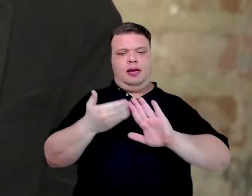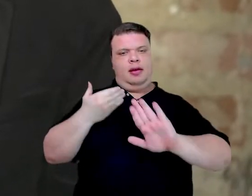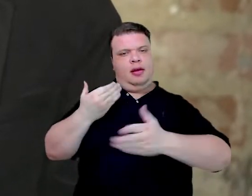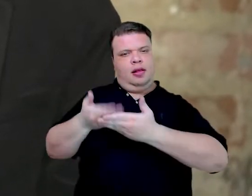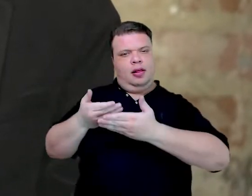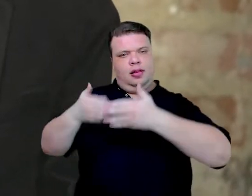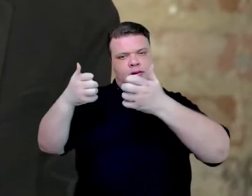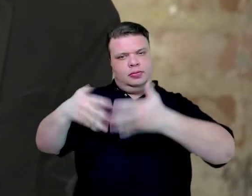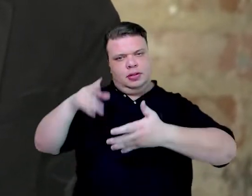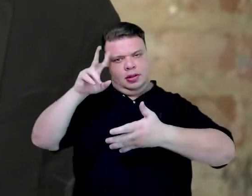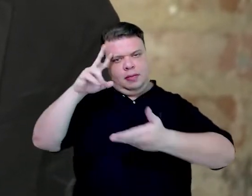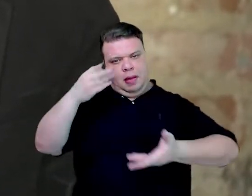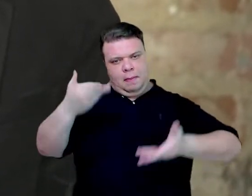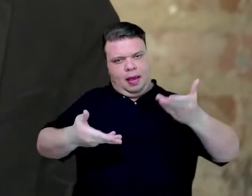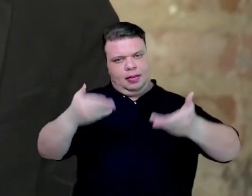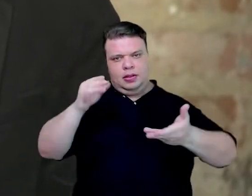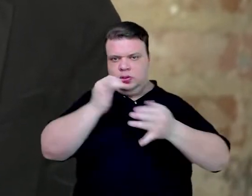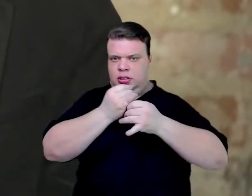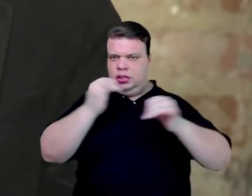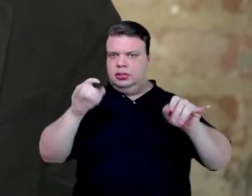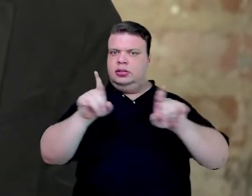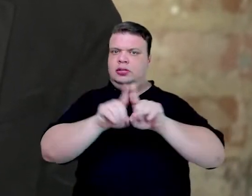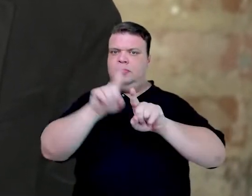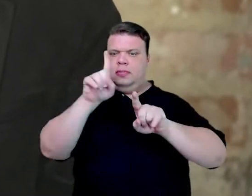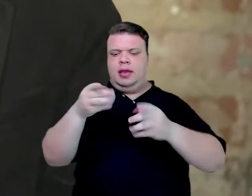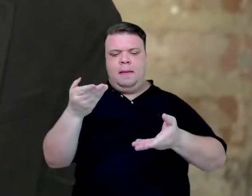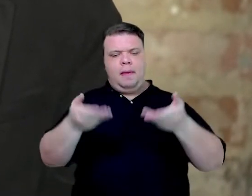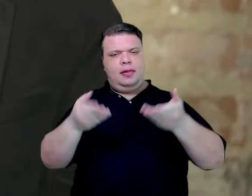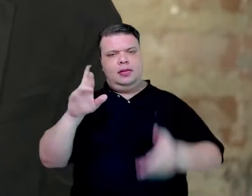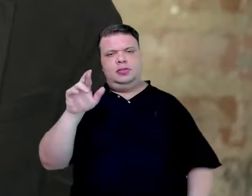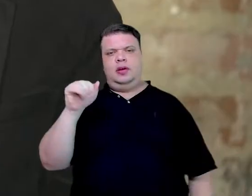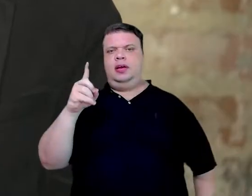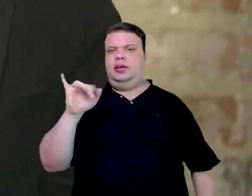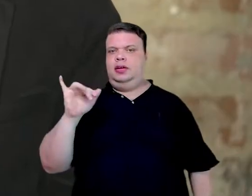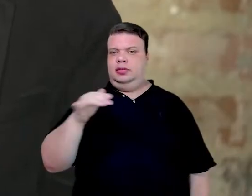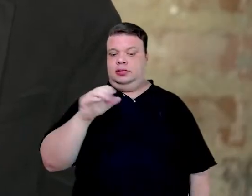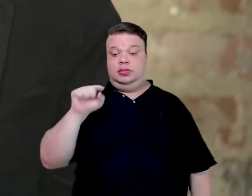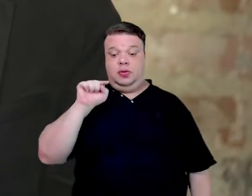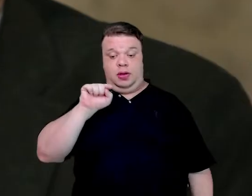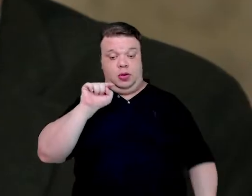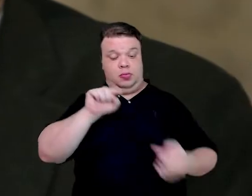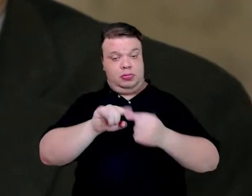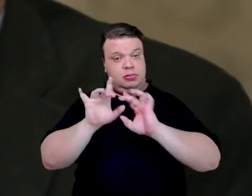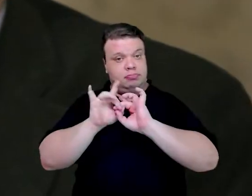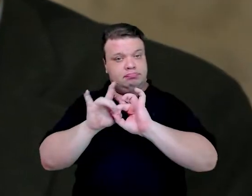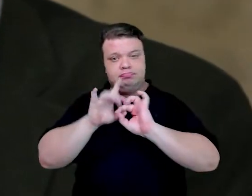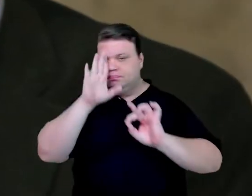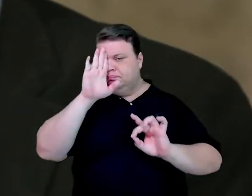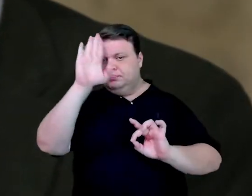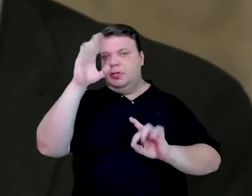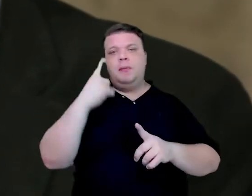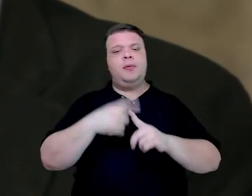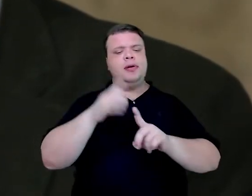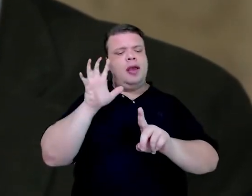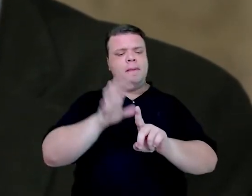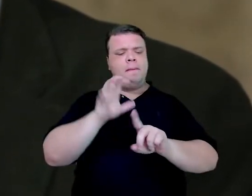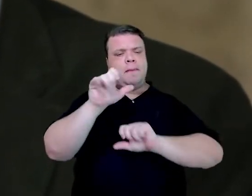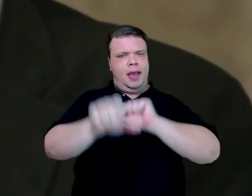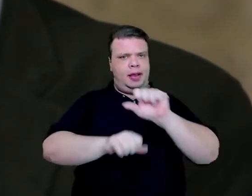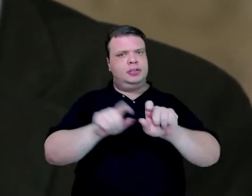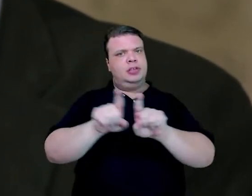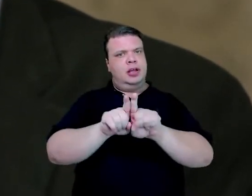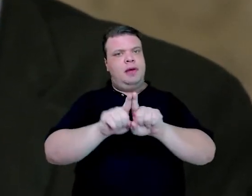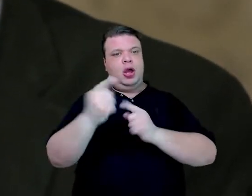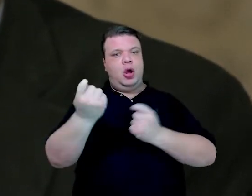seja, aquela aula anterior que eu falei para vocês sobre balanço de energia e balanço de radiação, ela aqui está diretamente envolvida